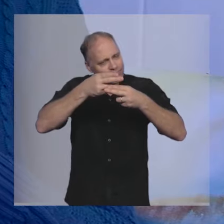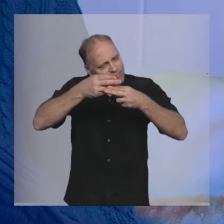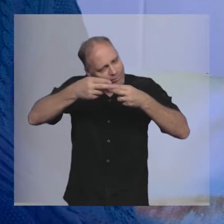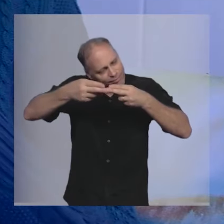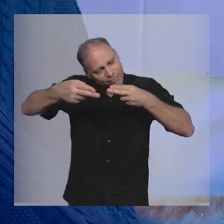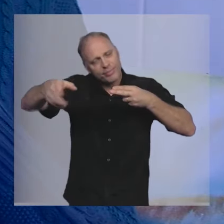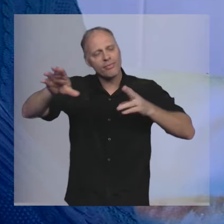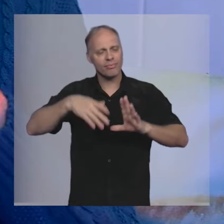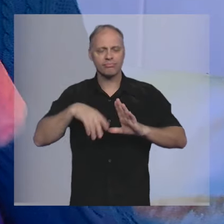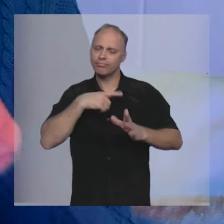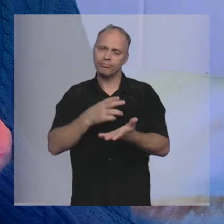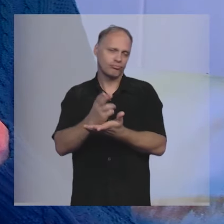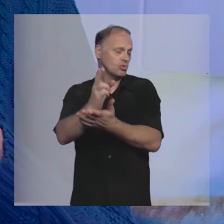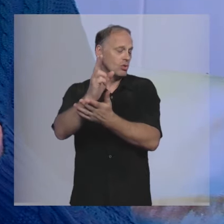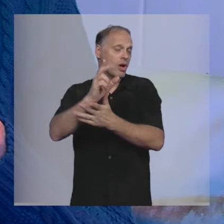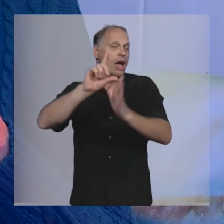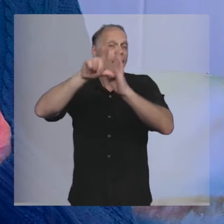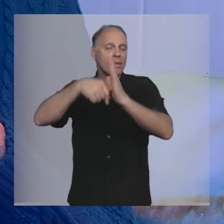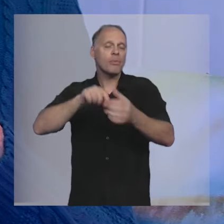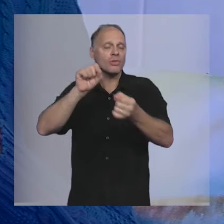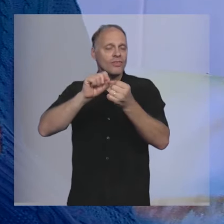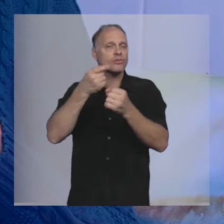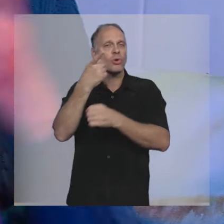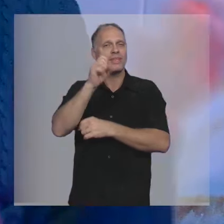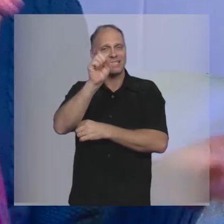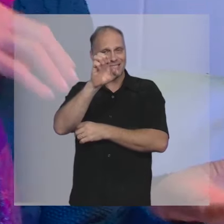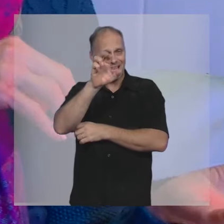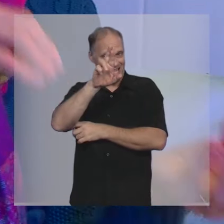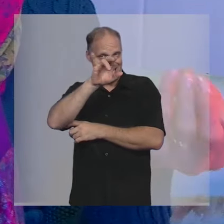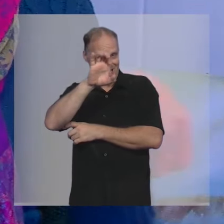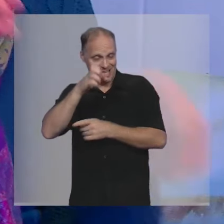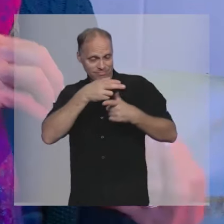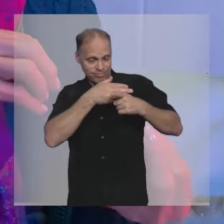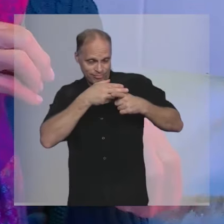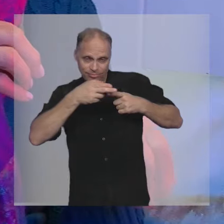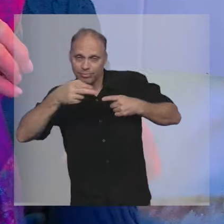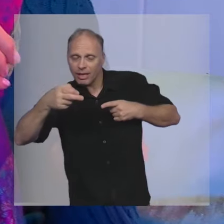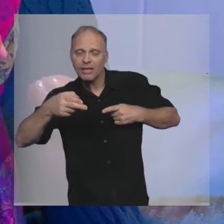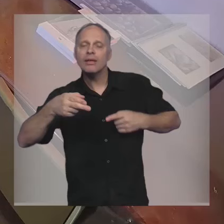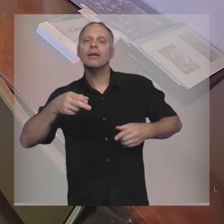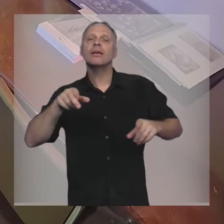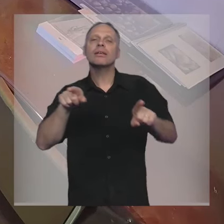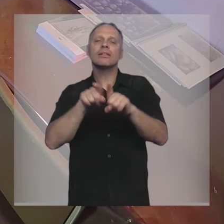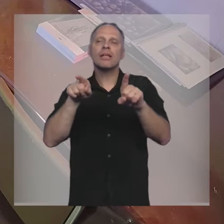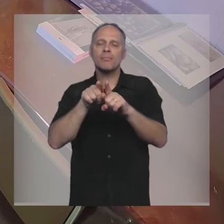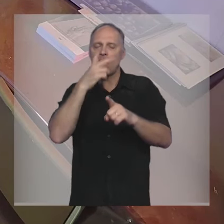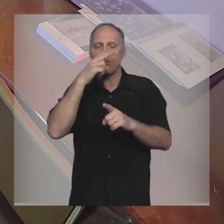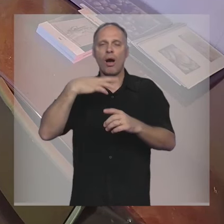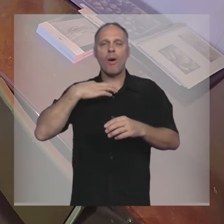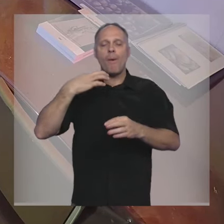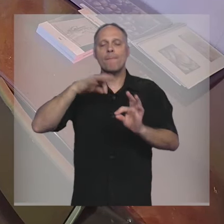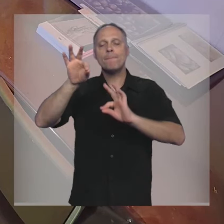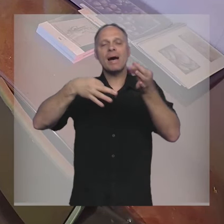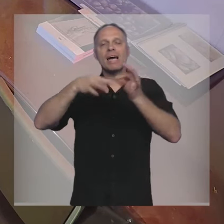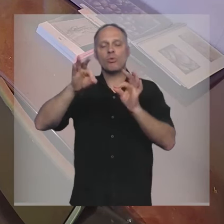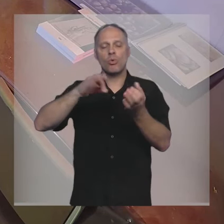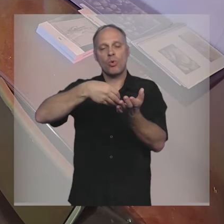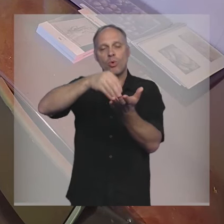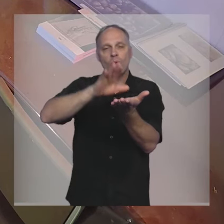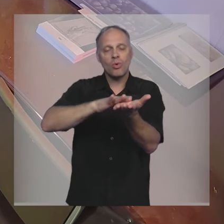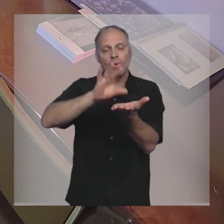séries. Depois eu fiz uma série que partiu desta, com panos